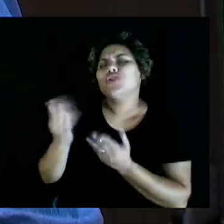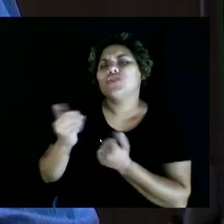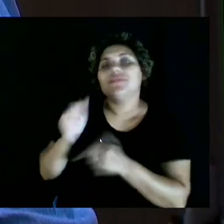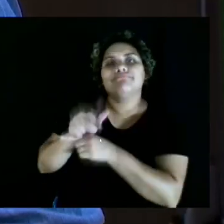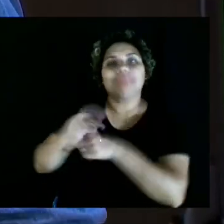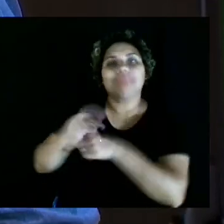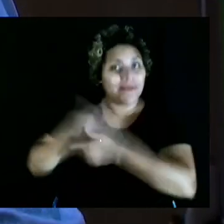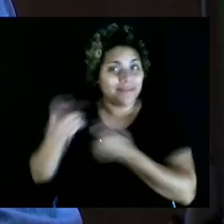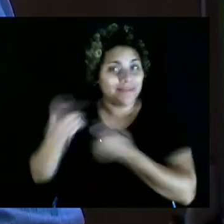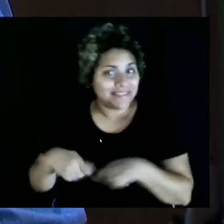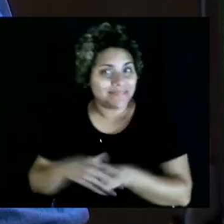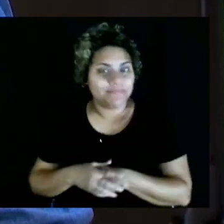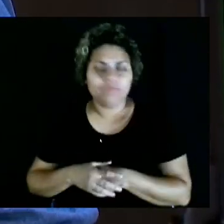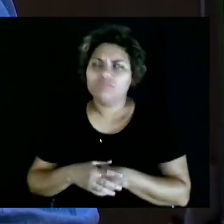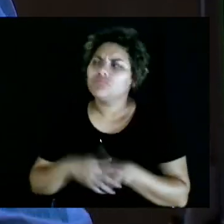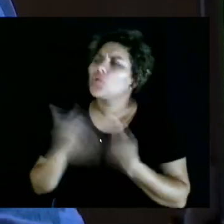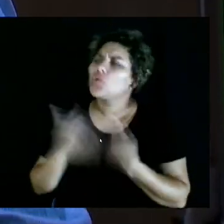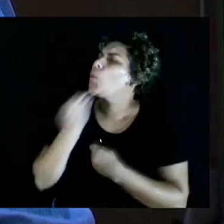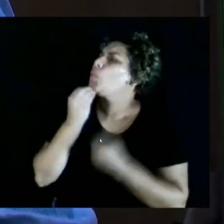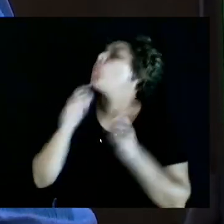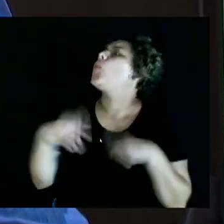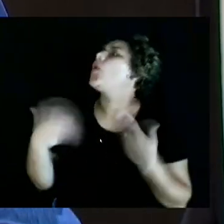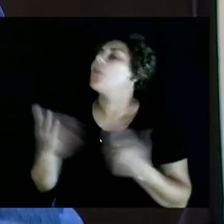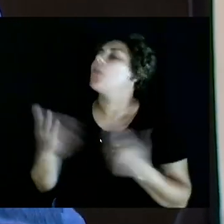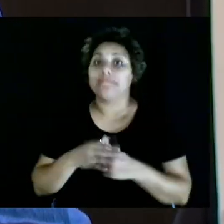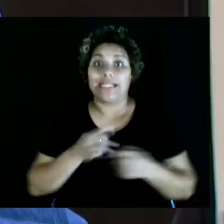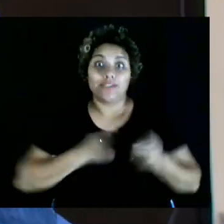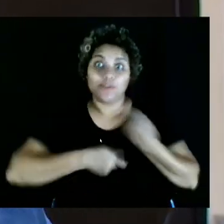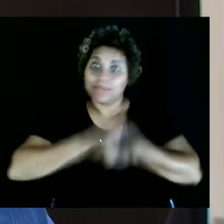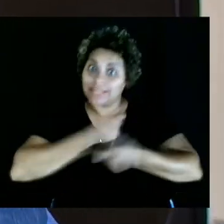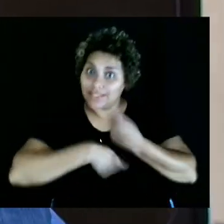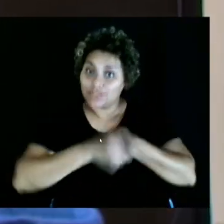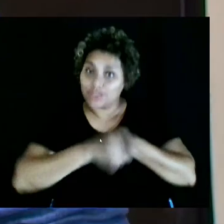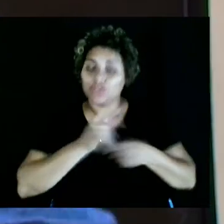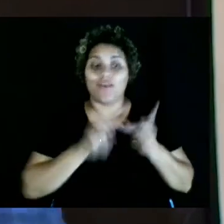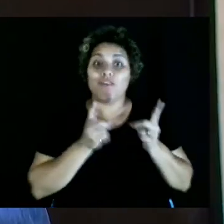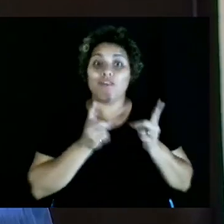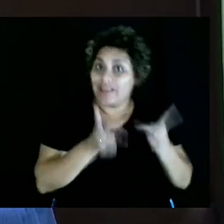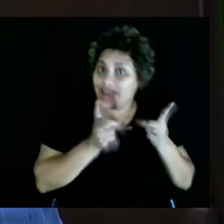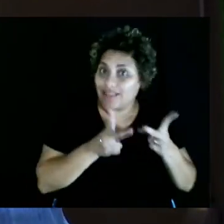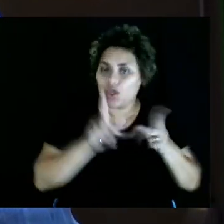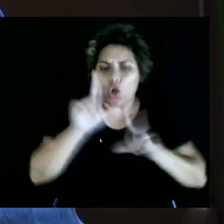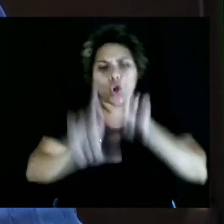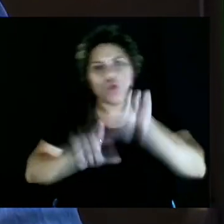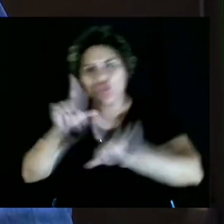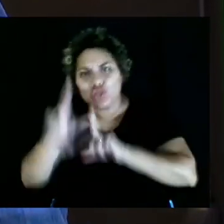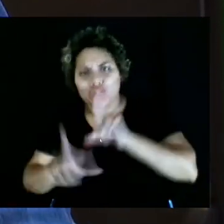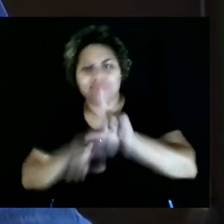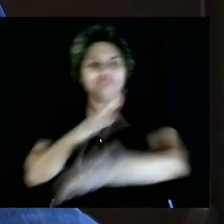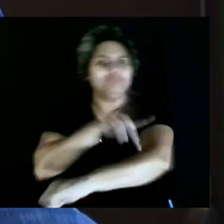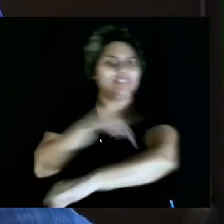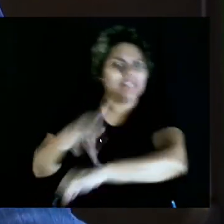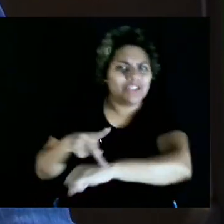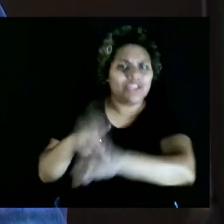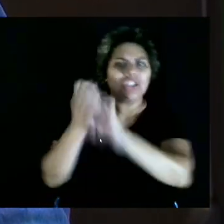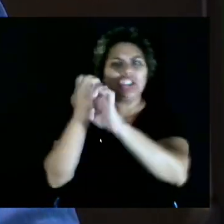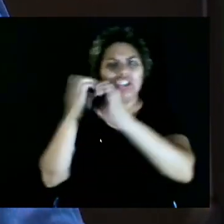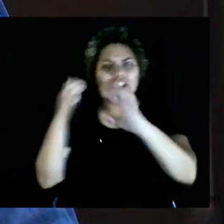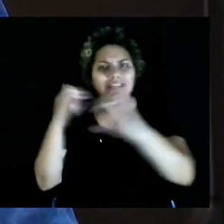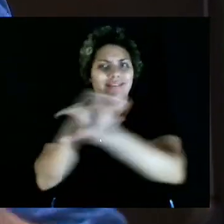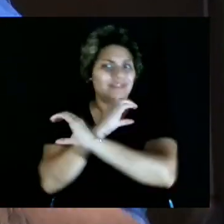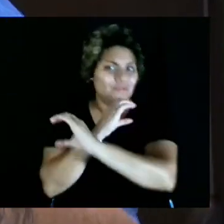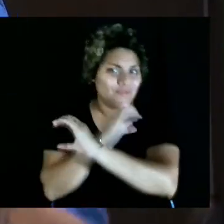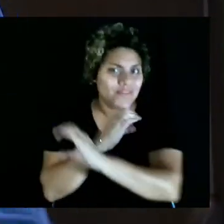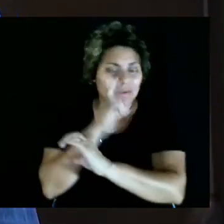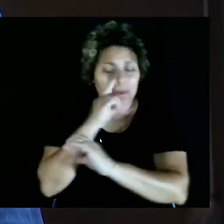as oportunidades? Na área administrativa, vendas, logística, pedagogia, engenharia civil, na área de direito,